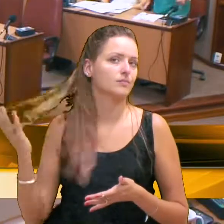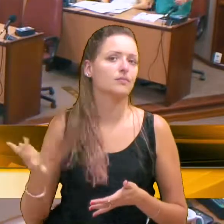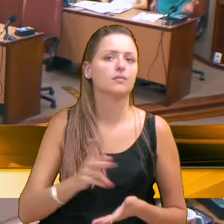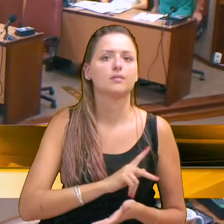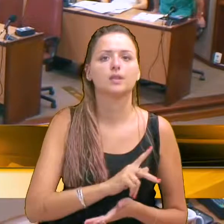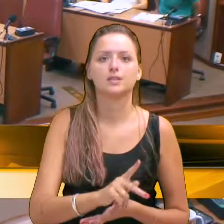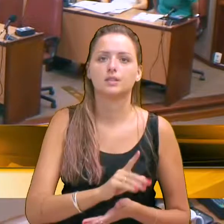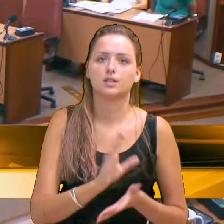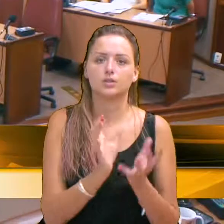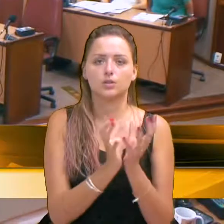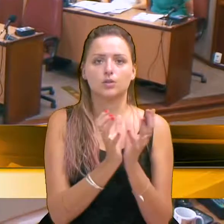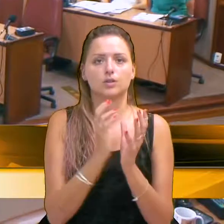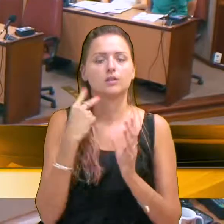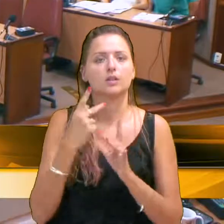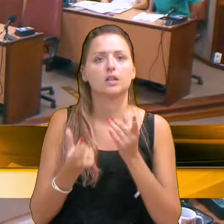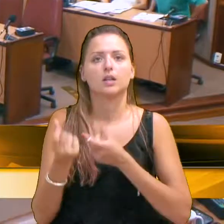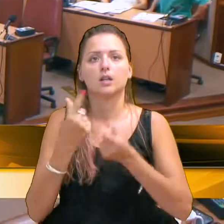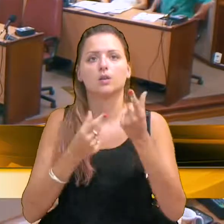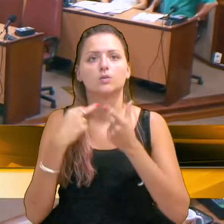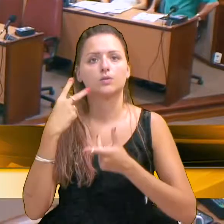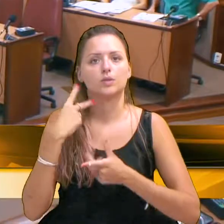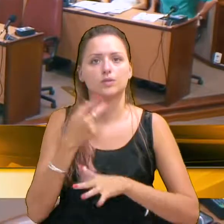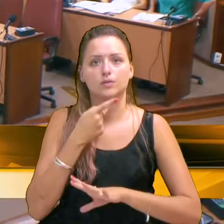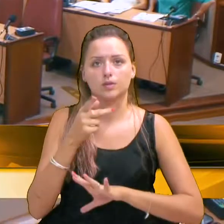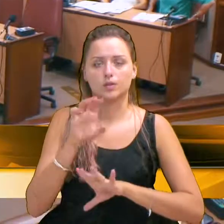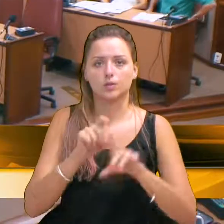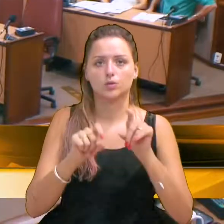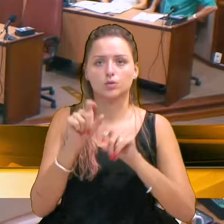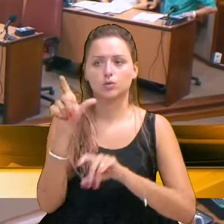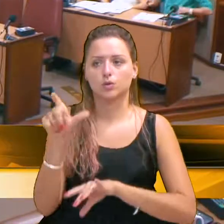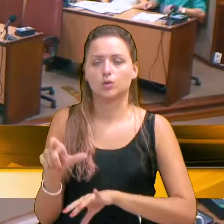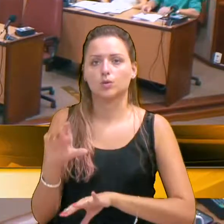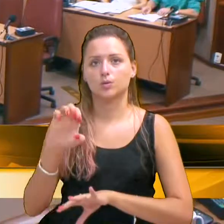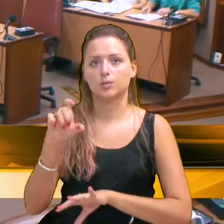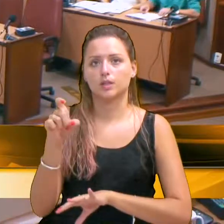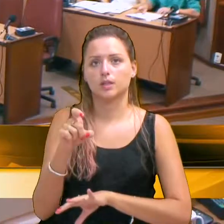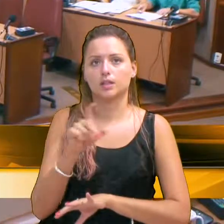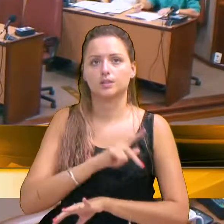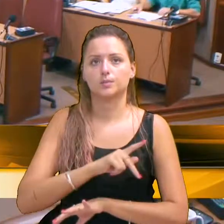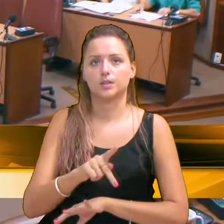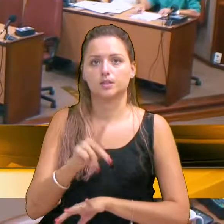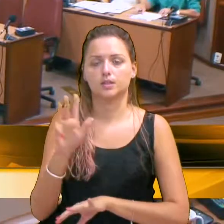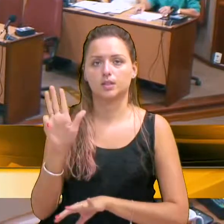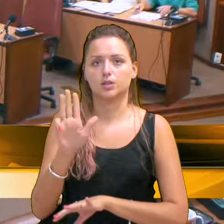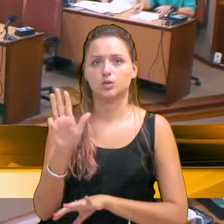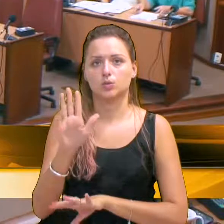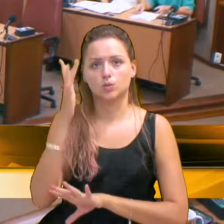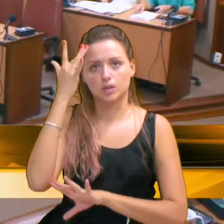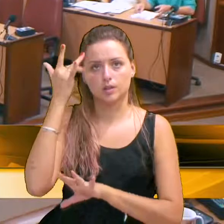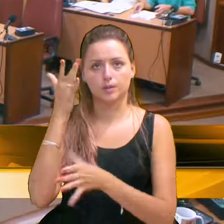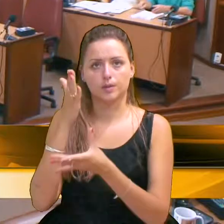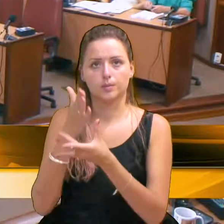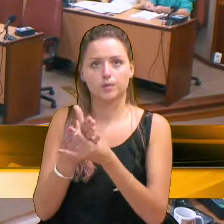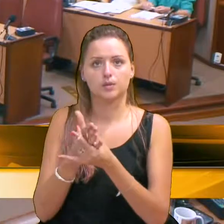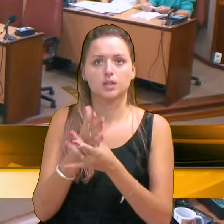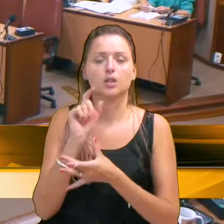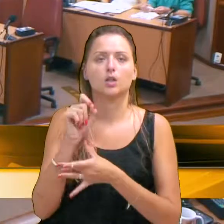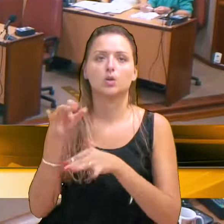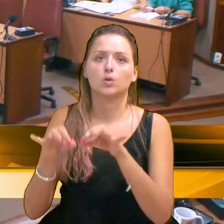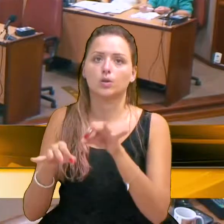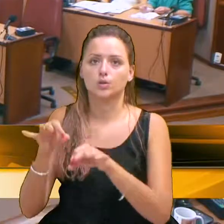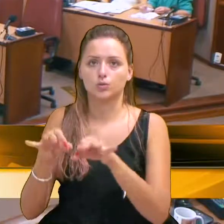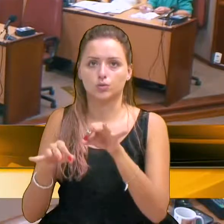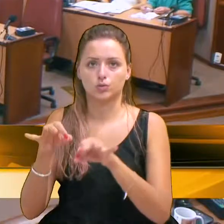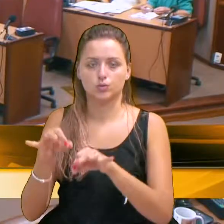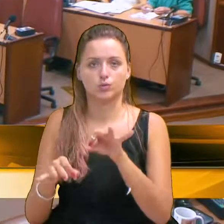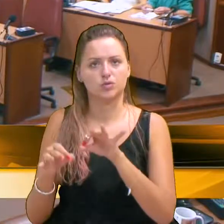vereadores, alguns vereadores se manifestaram a respeito do ex-presidente Lula sobre o julgamento que vai ter amanhã, mas o que é a cargo da Justiça, a